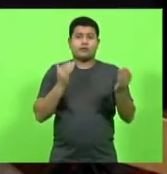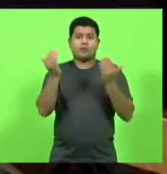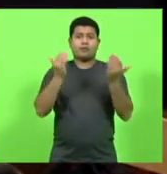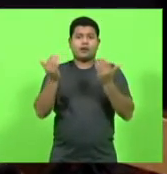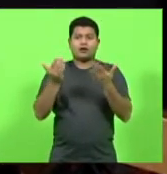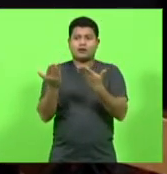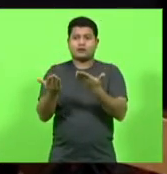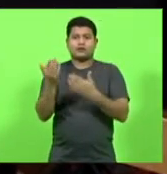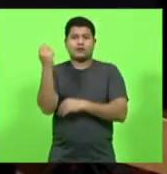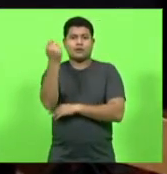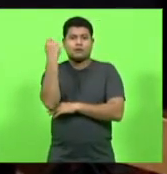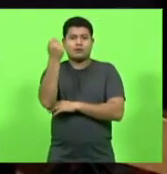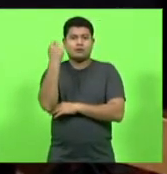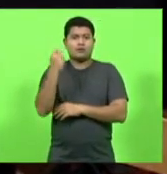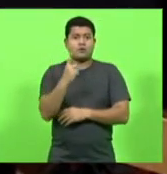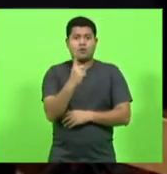1 bilhão de reais.